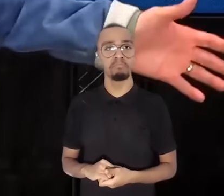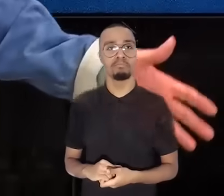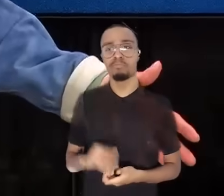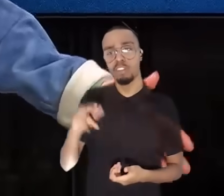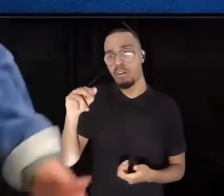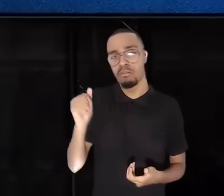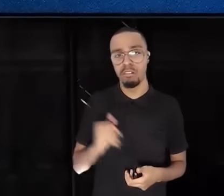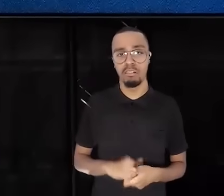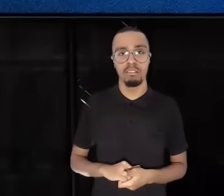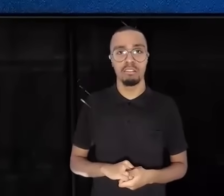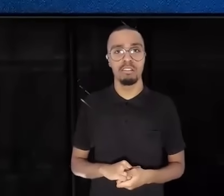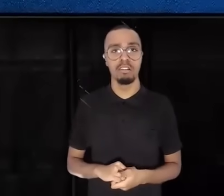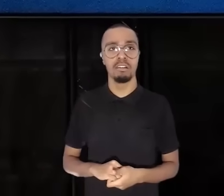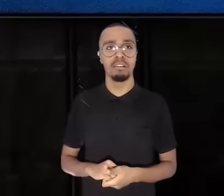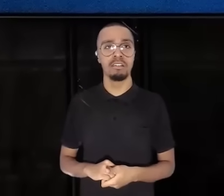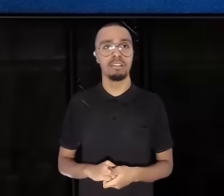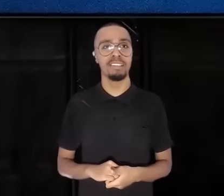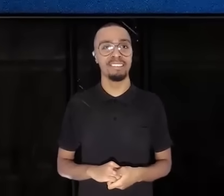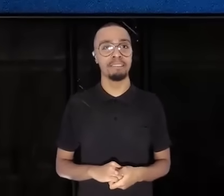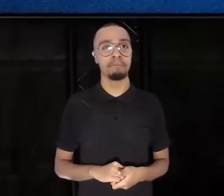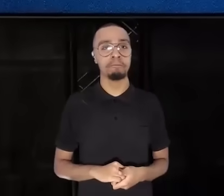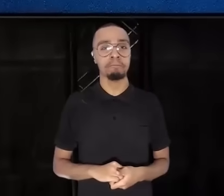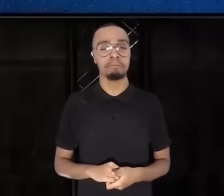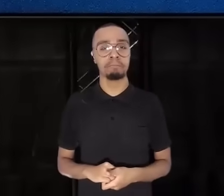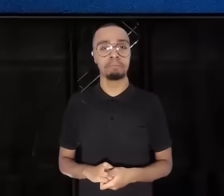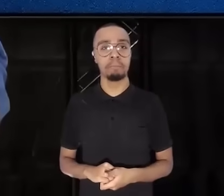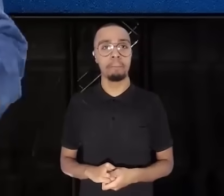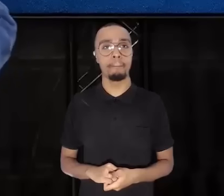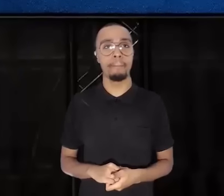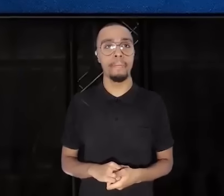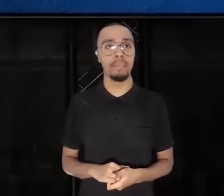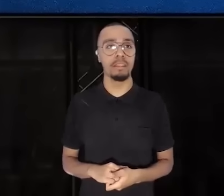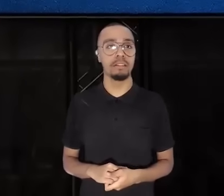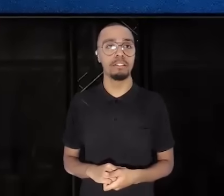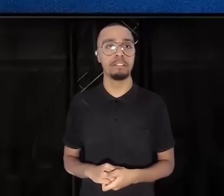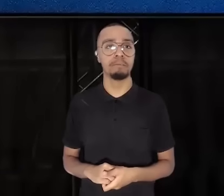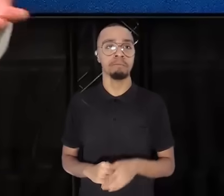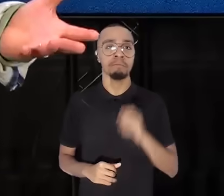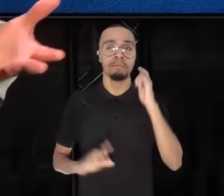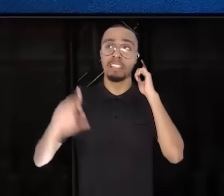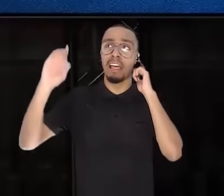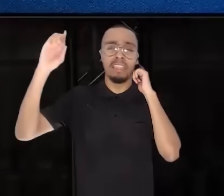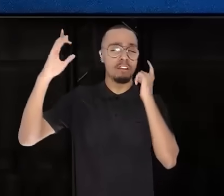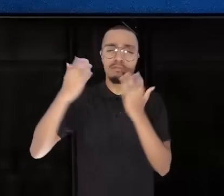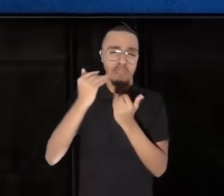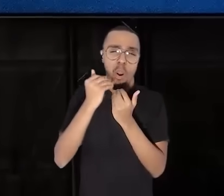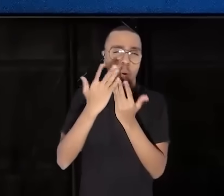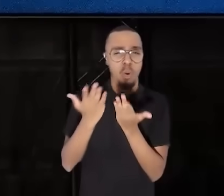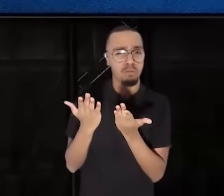Deus nunca cresceu. Você tem que entender que Deus não se alimenta.